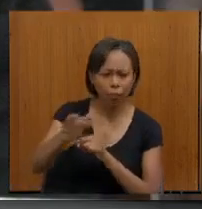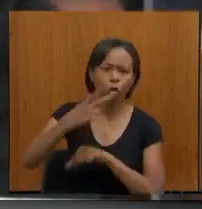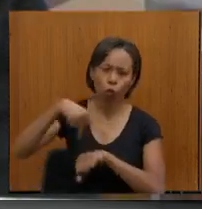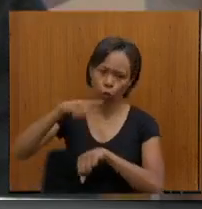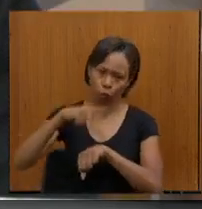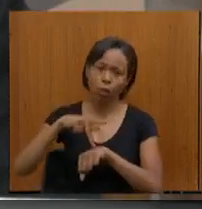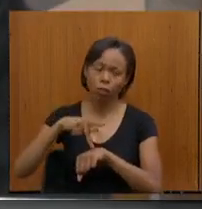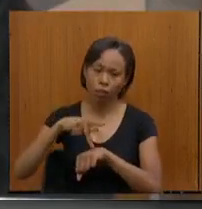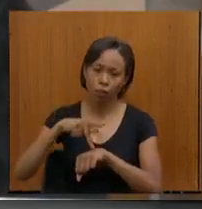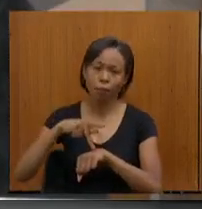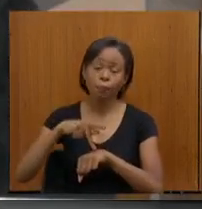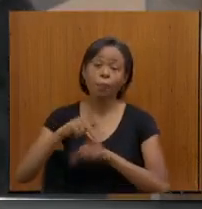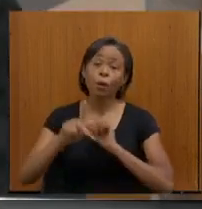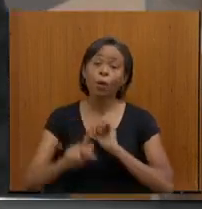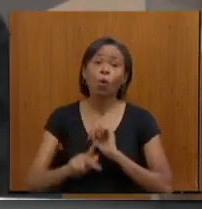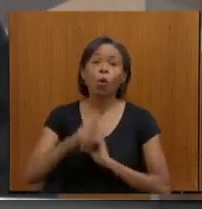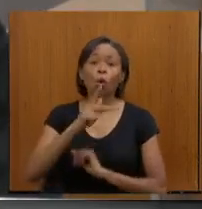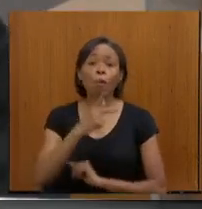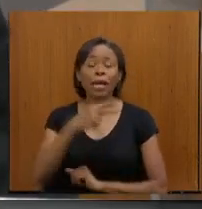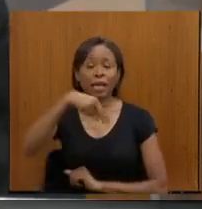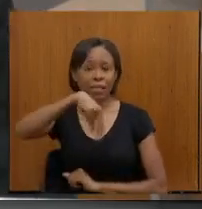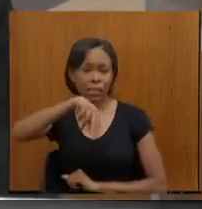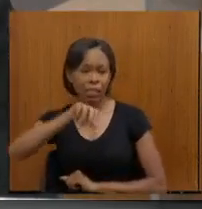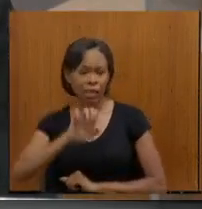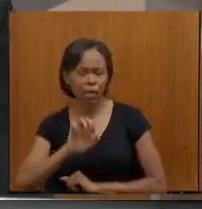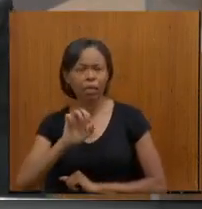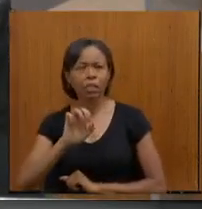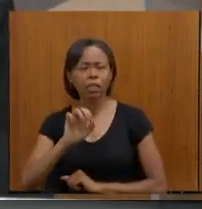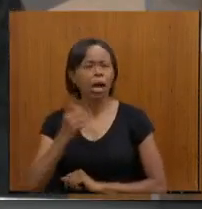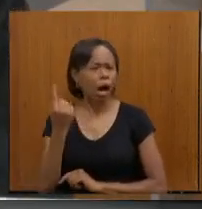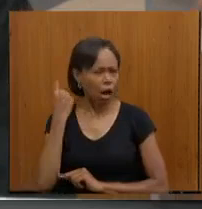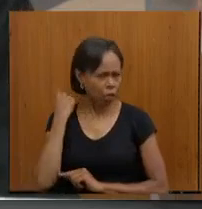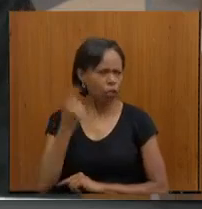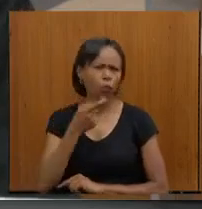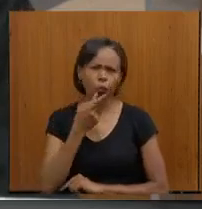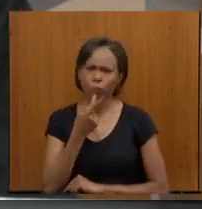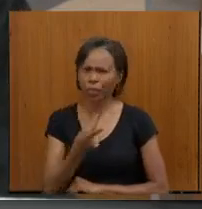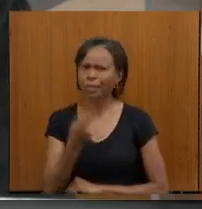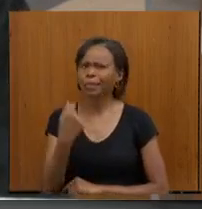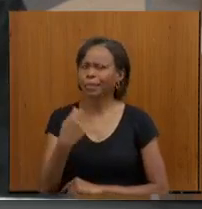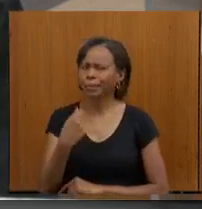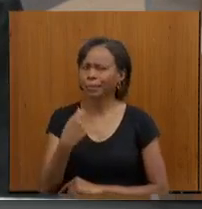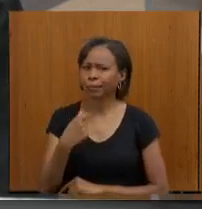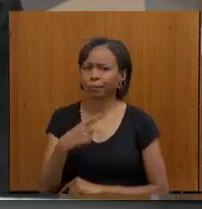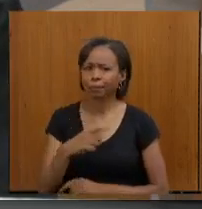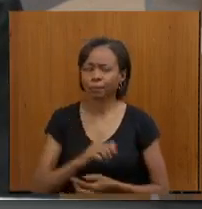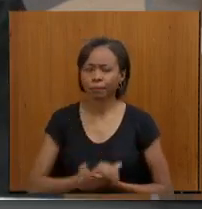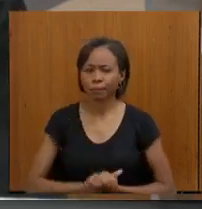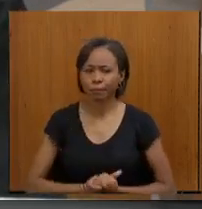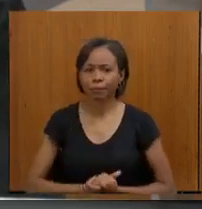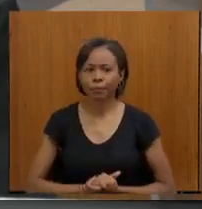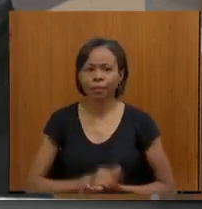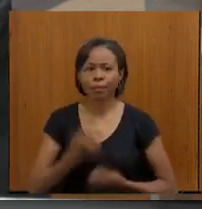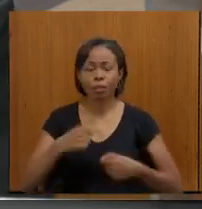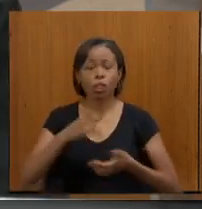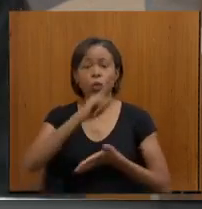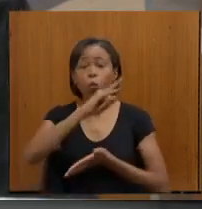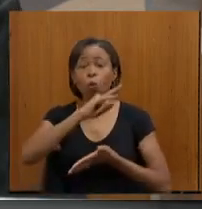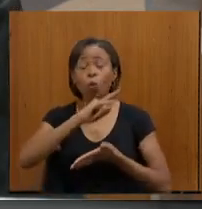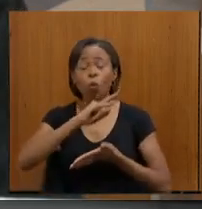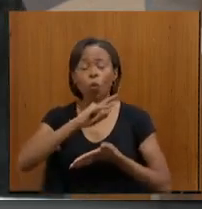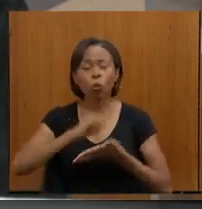2050 já traziam um capítulo voltado ao hidrogênio precisamos também incorporar no documento do planejamento de curto prazo